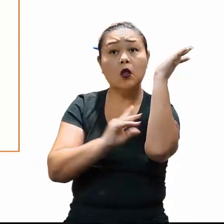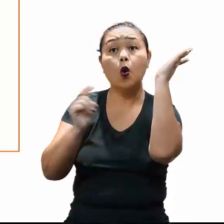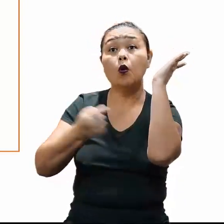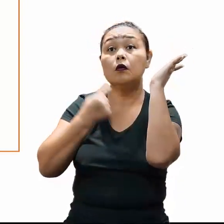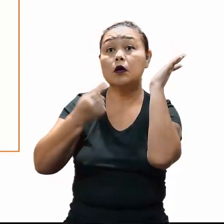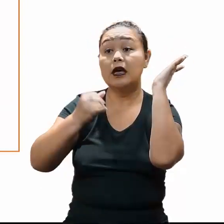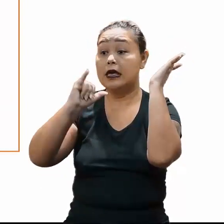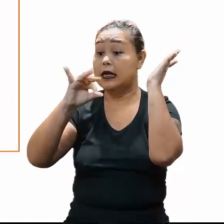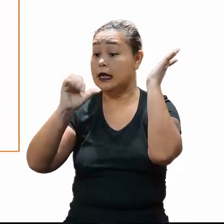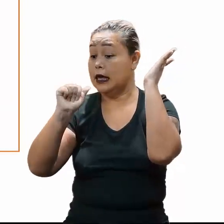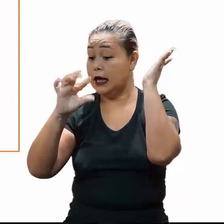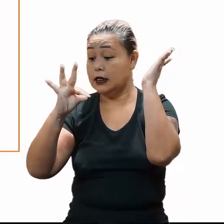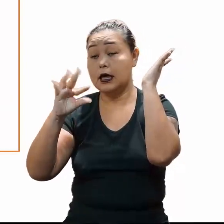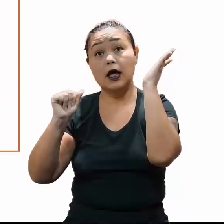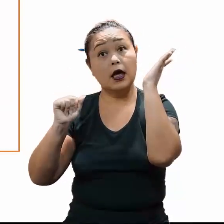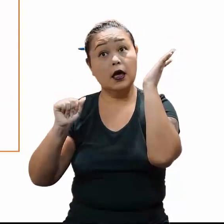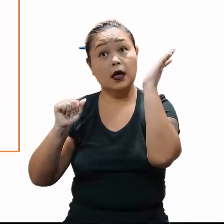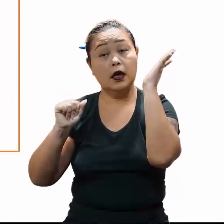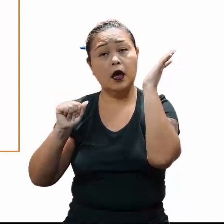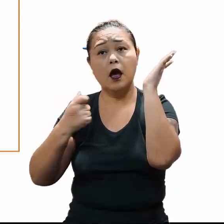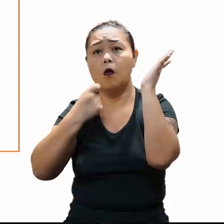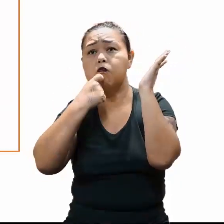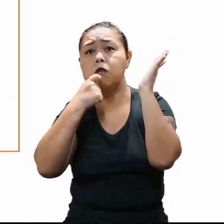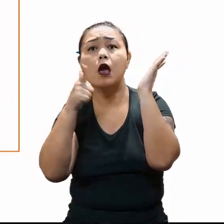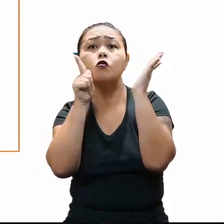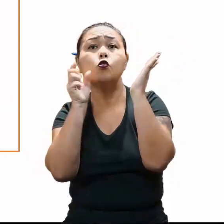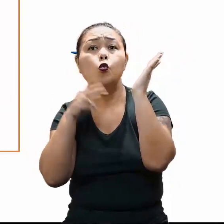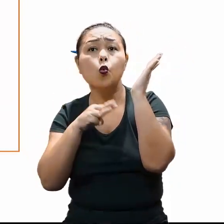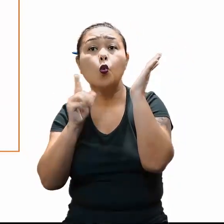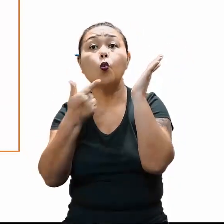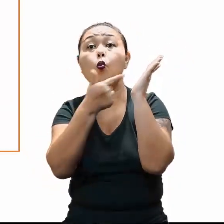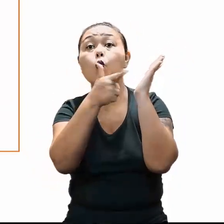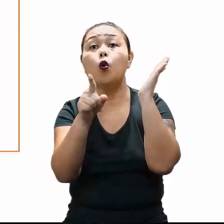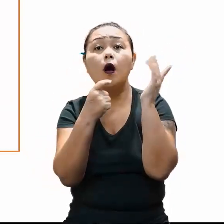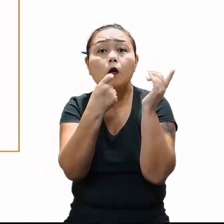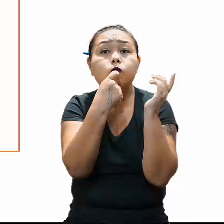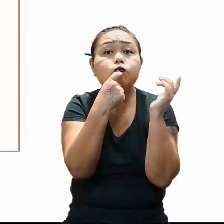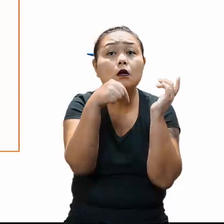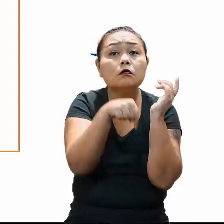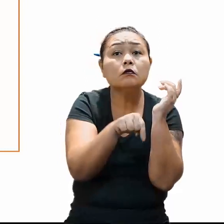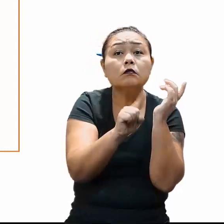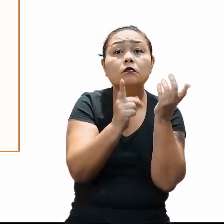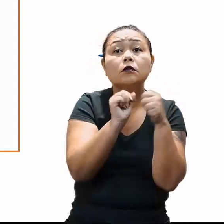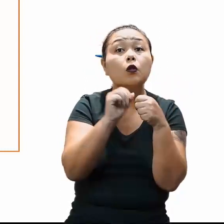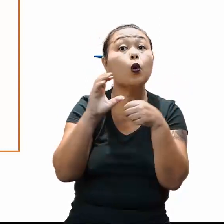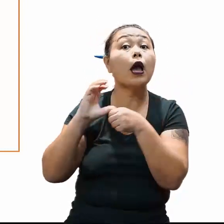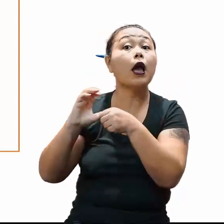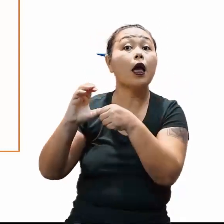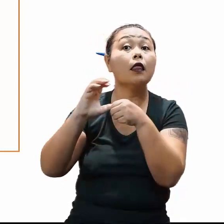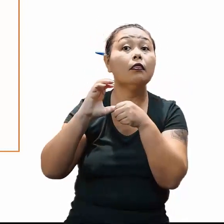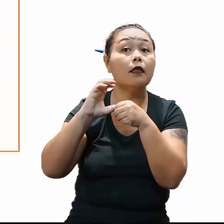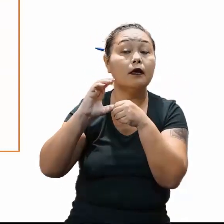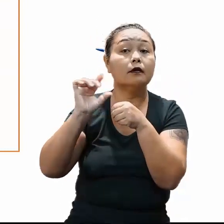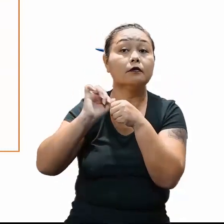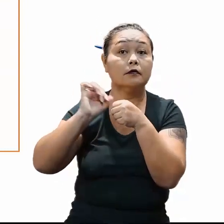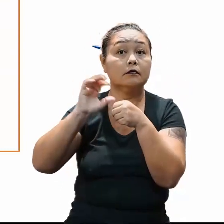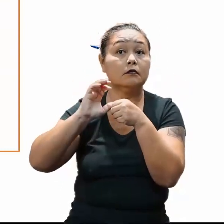foi em Iata, ali perto de Guajará-Mirim, e outras aqui perto de Porto Velho, no Candeeiro de Jamari.